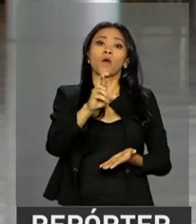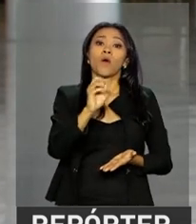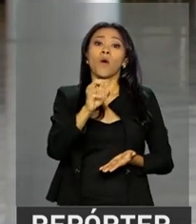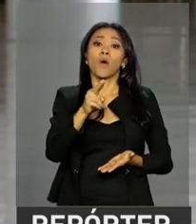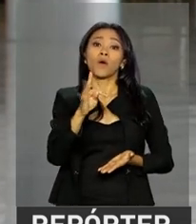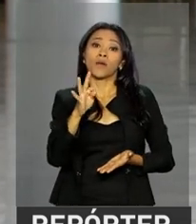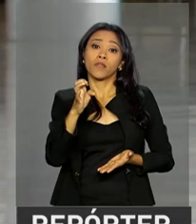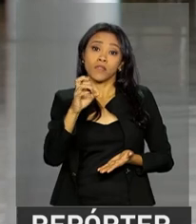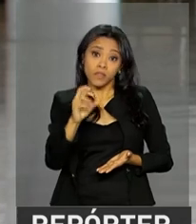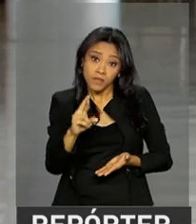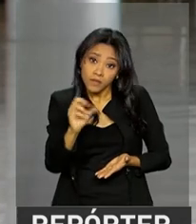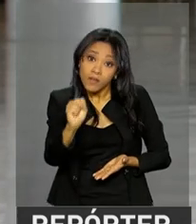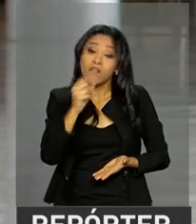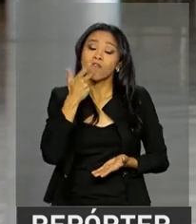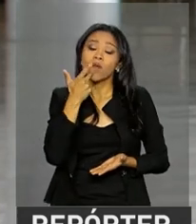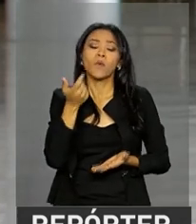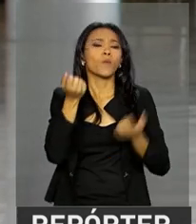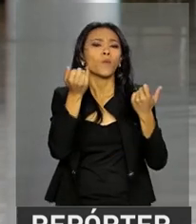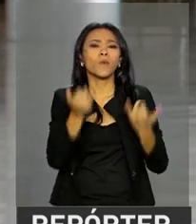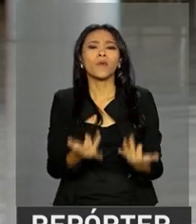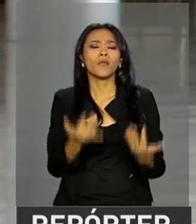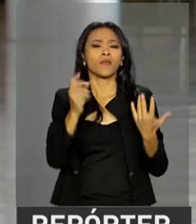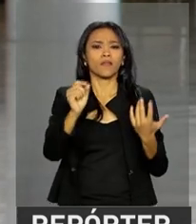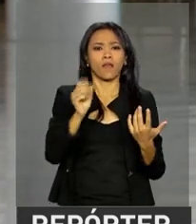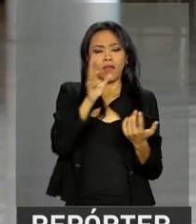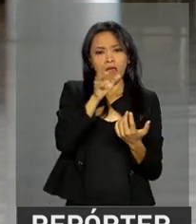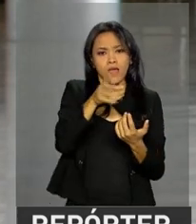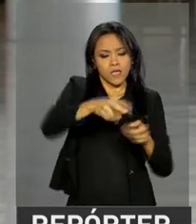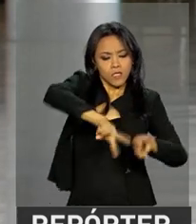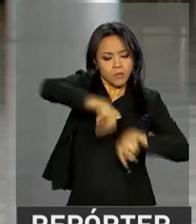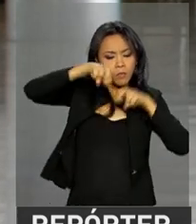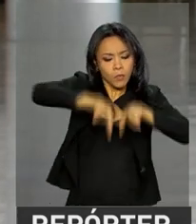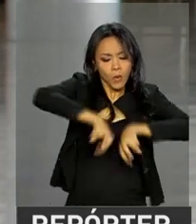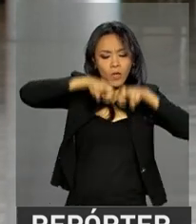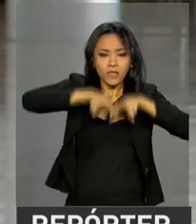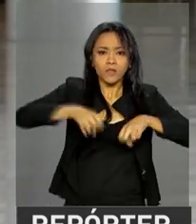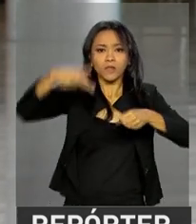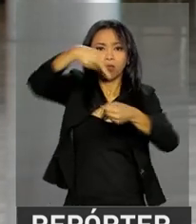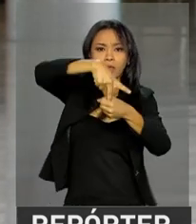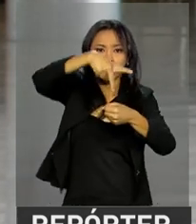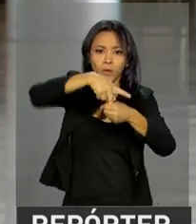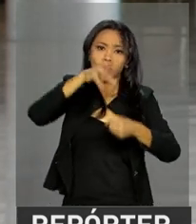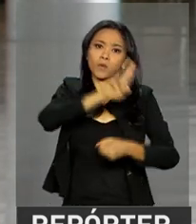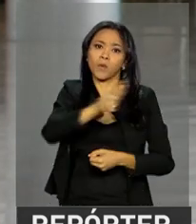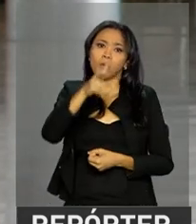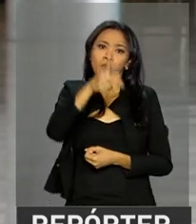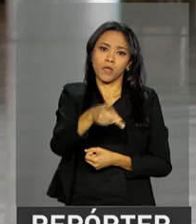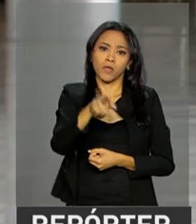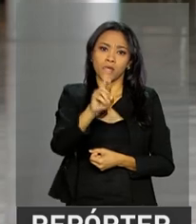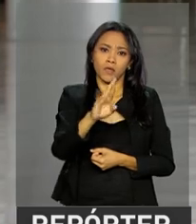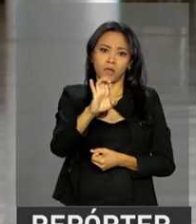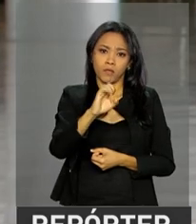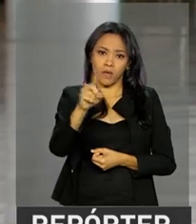abertura da exploração do pré-sal para outras empresas petrolíferas além da Petrobras.